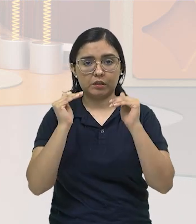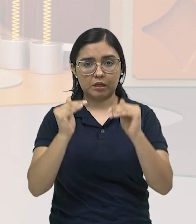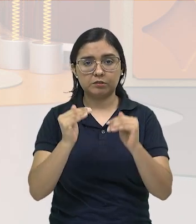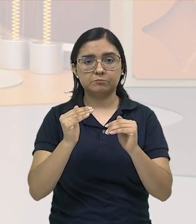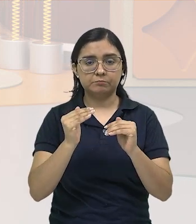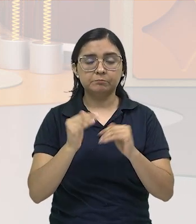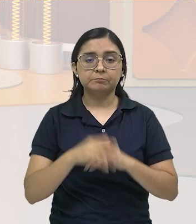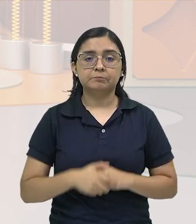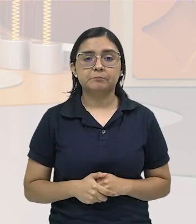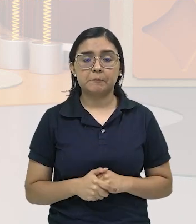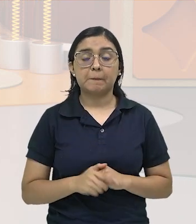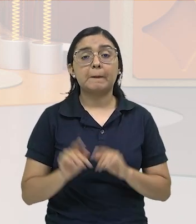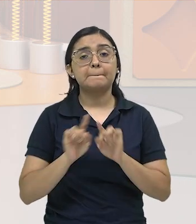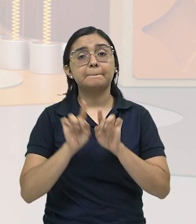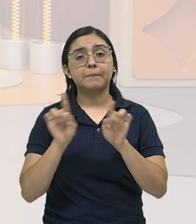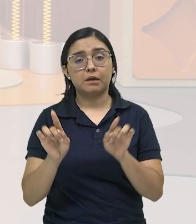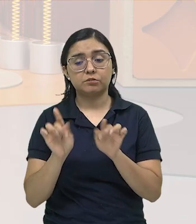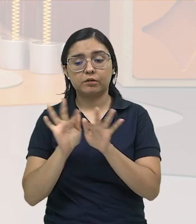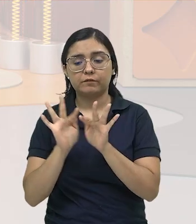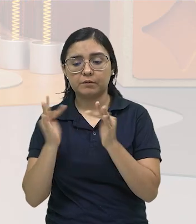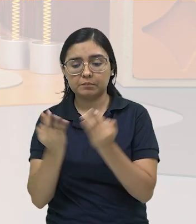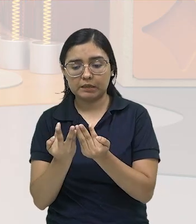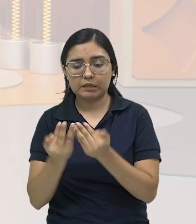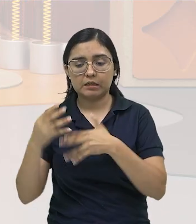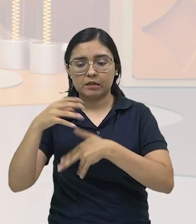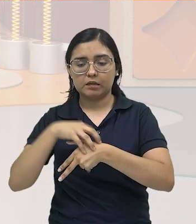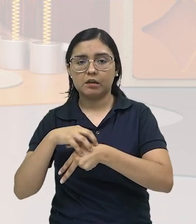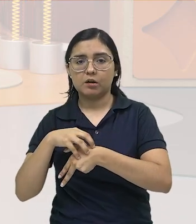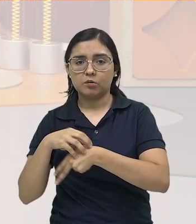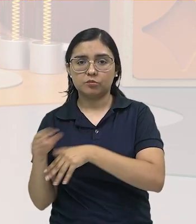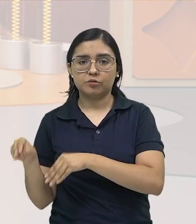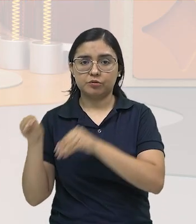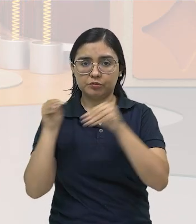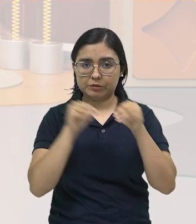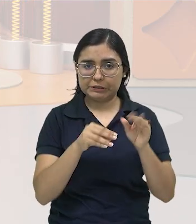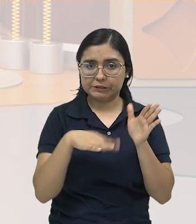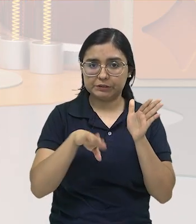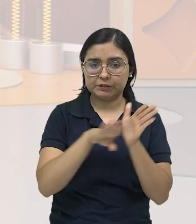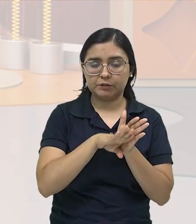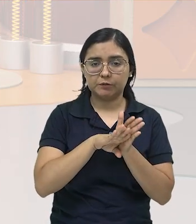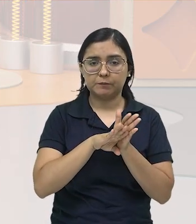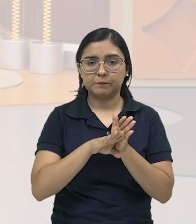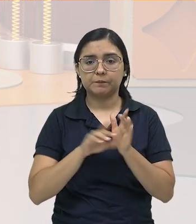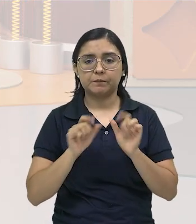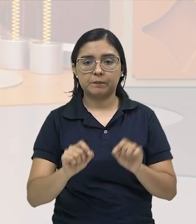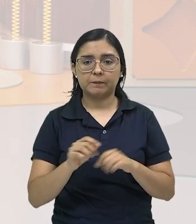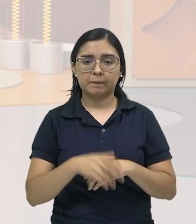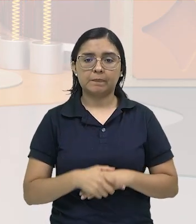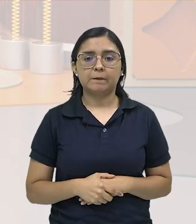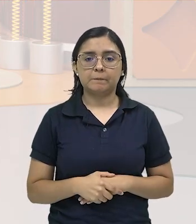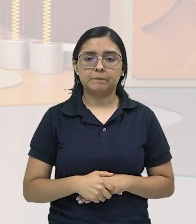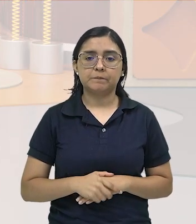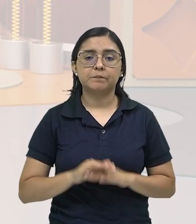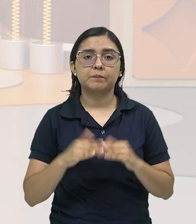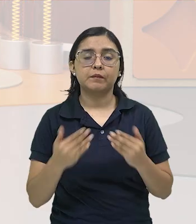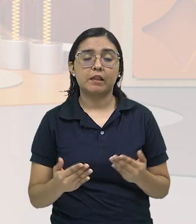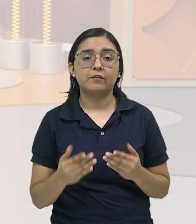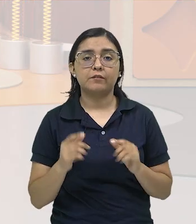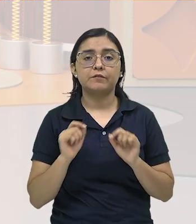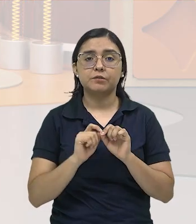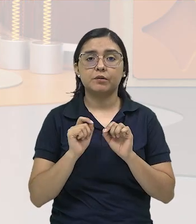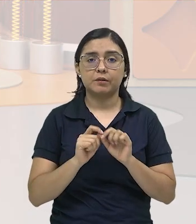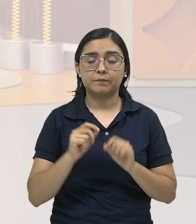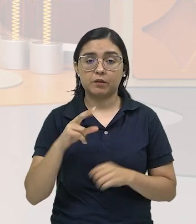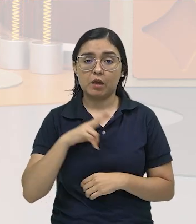A partir da chegada dessa família real, a realeza vai favorecer que os portugueses,